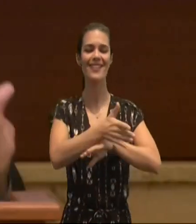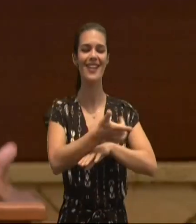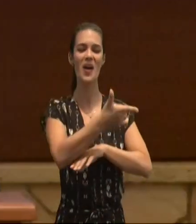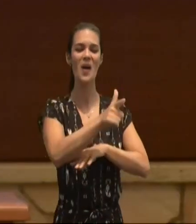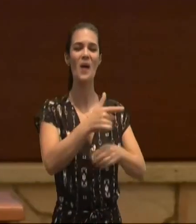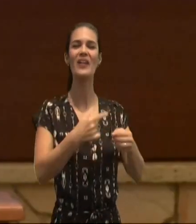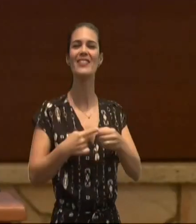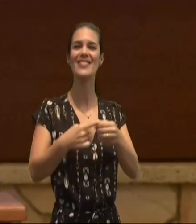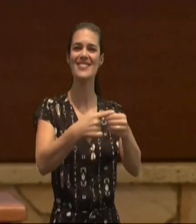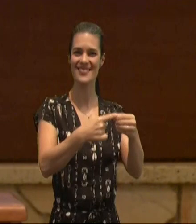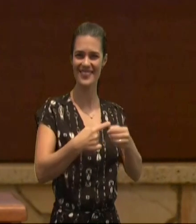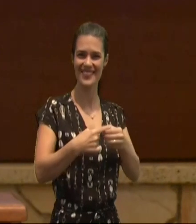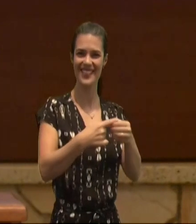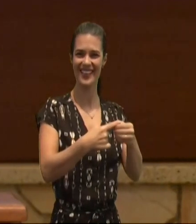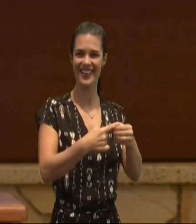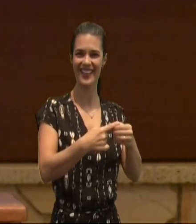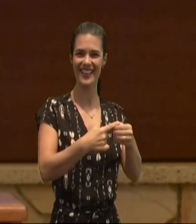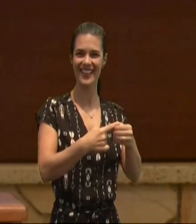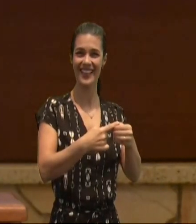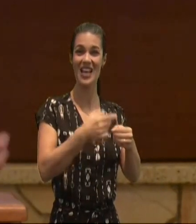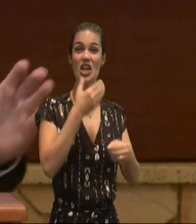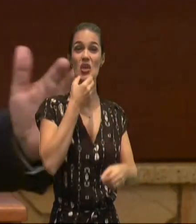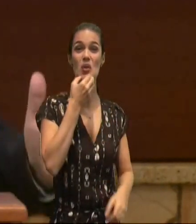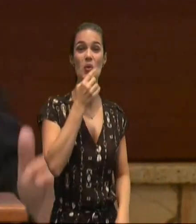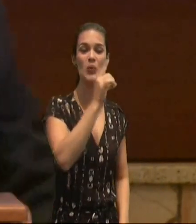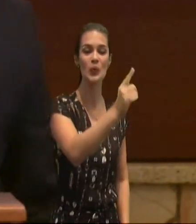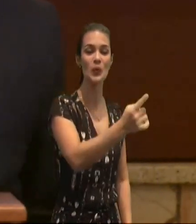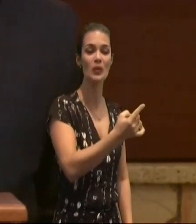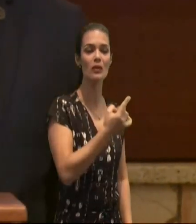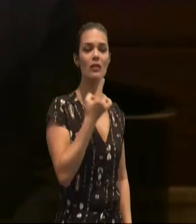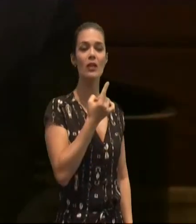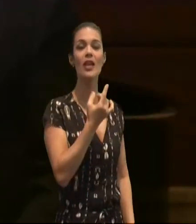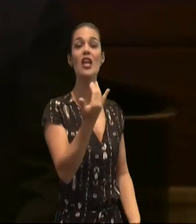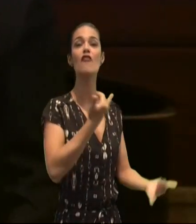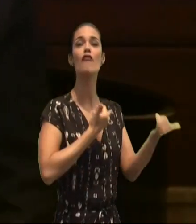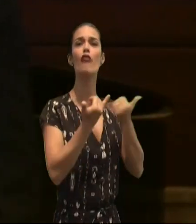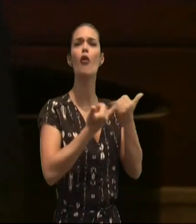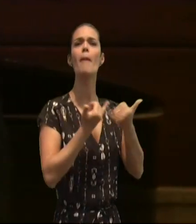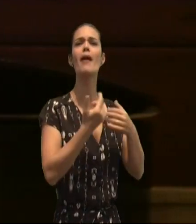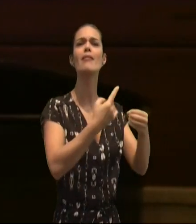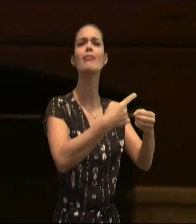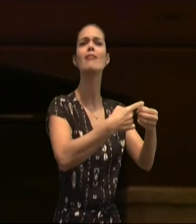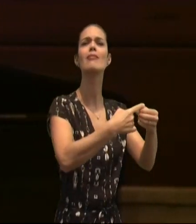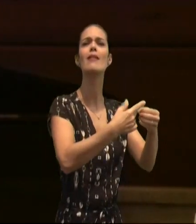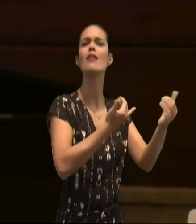habitam gigantes, nós nunca iremos conquistar esta terra.